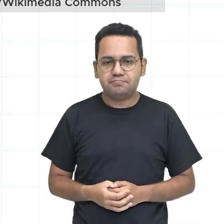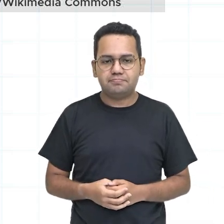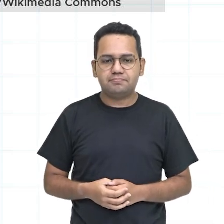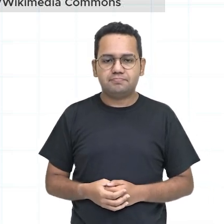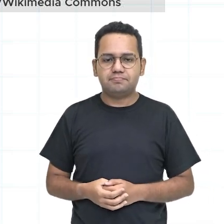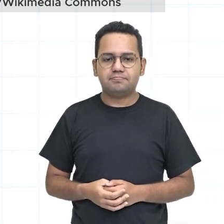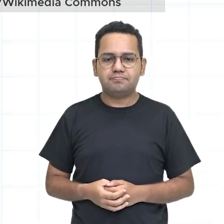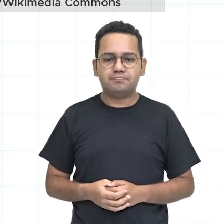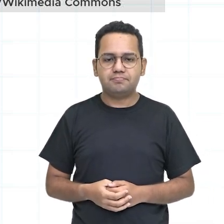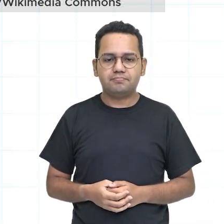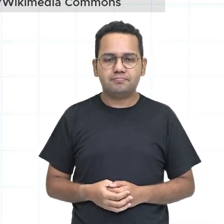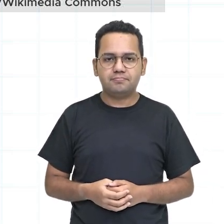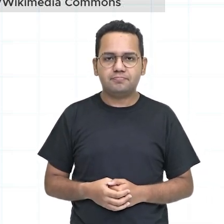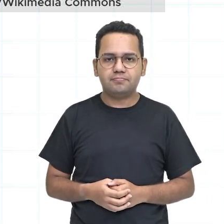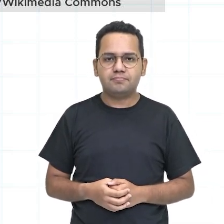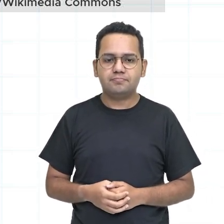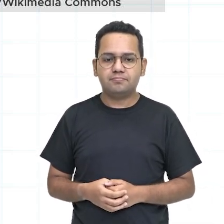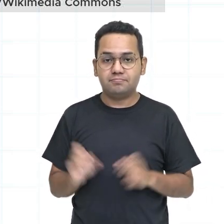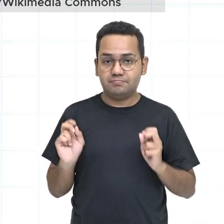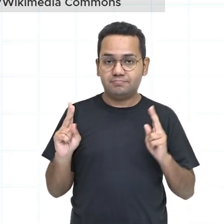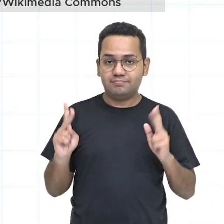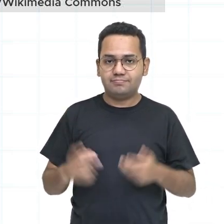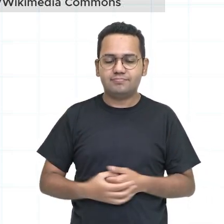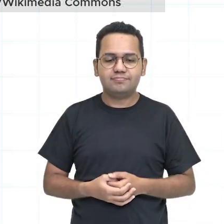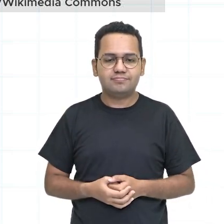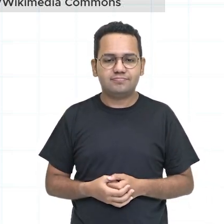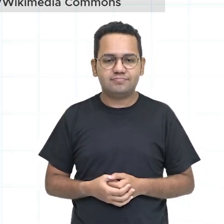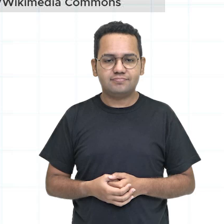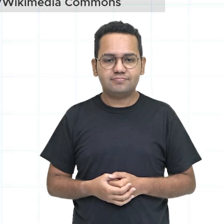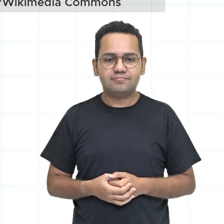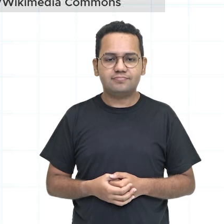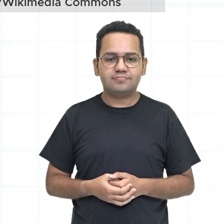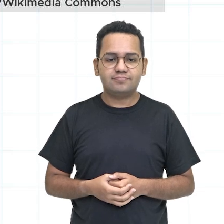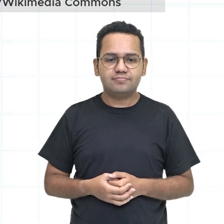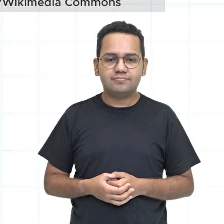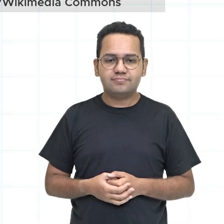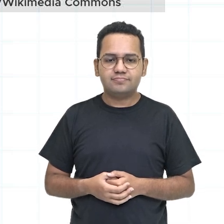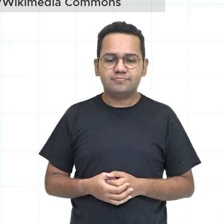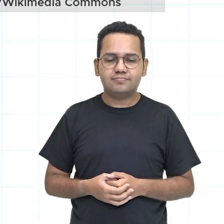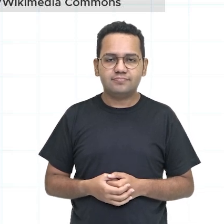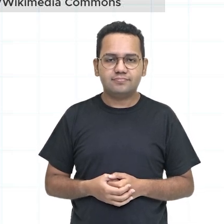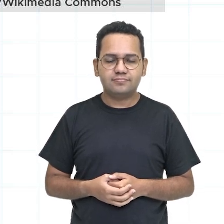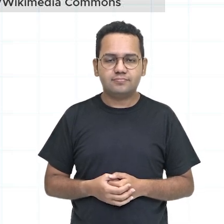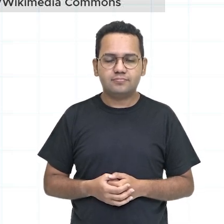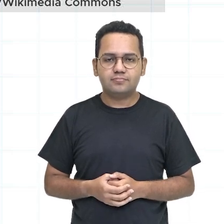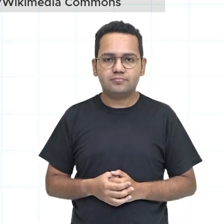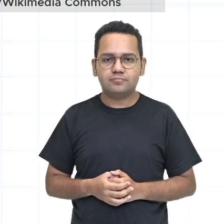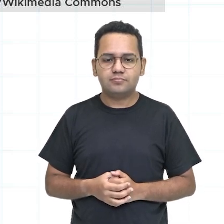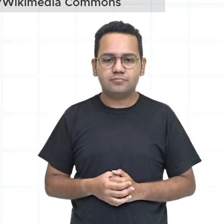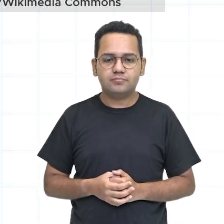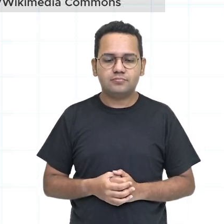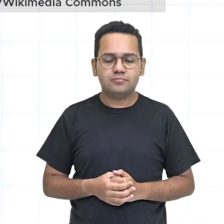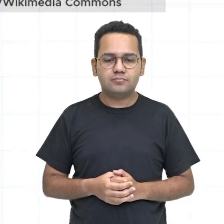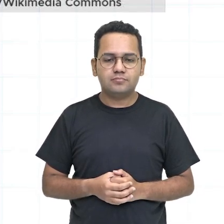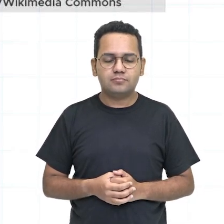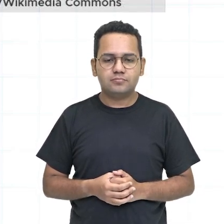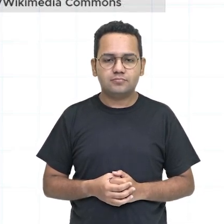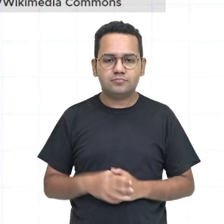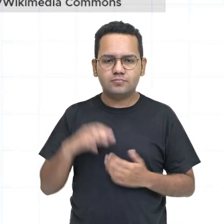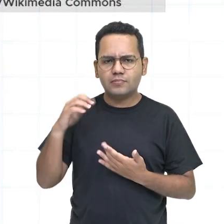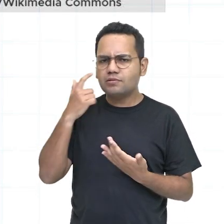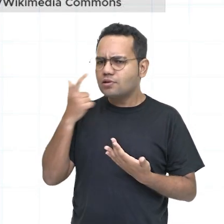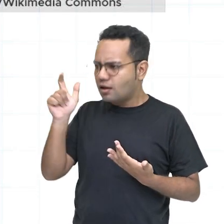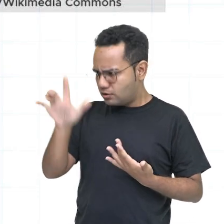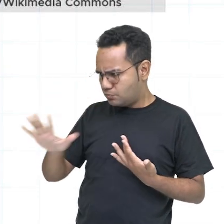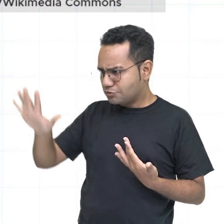a imagem. Beleza? Vamos lá, olha só. Primeira coisa que nós podemos observar aqui na imagem,